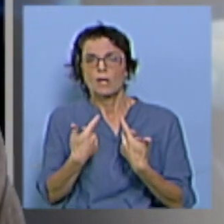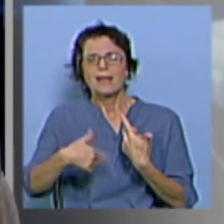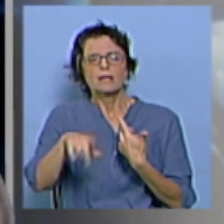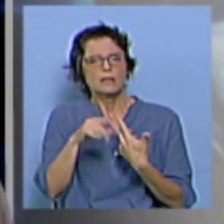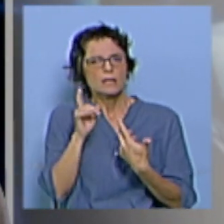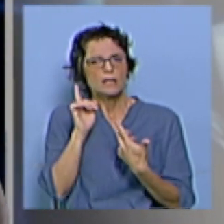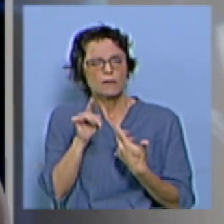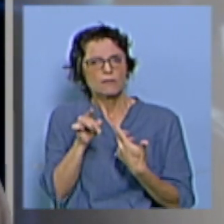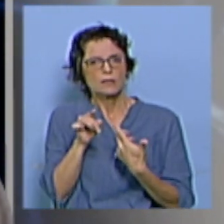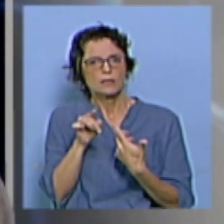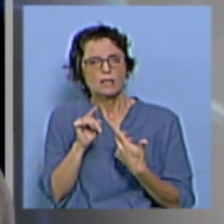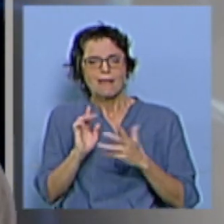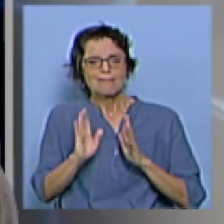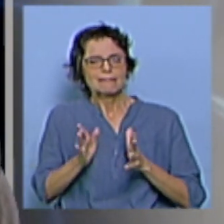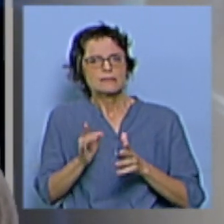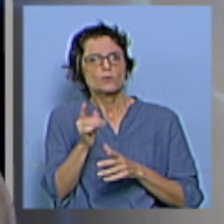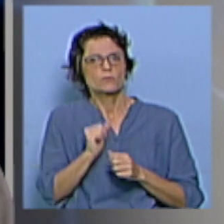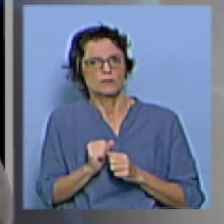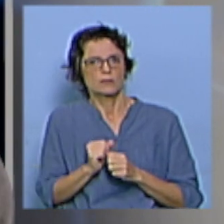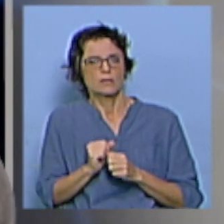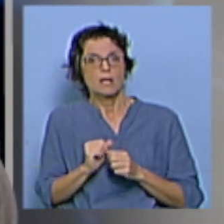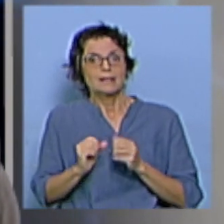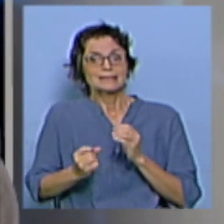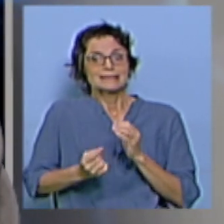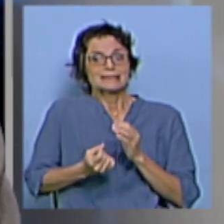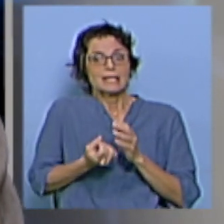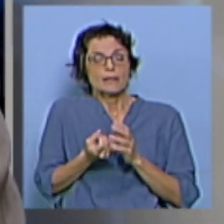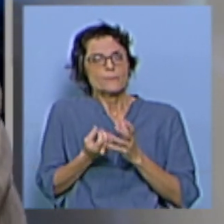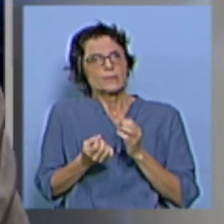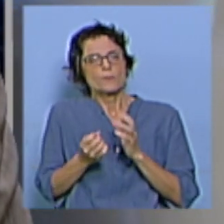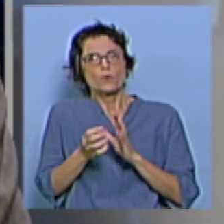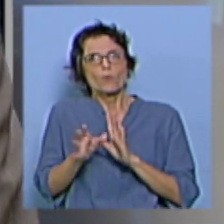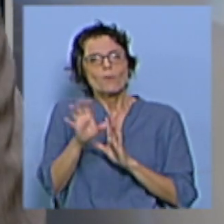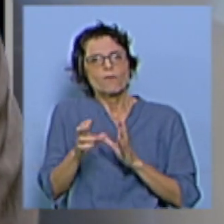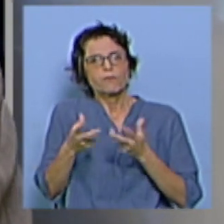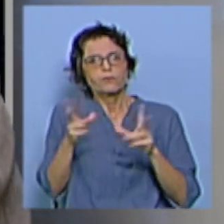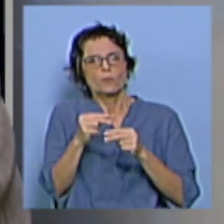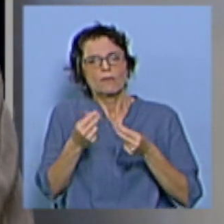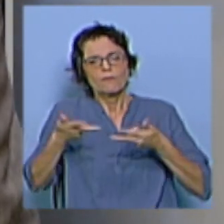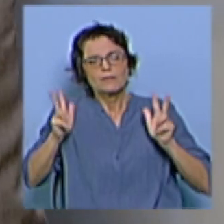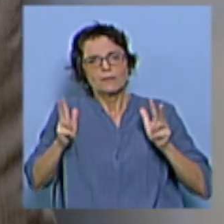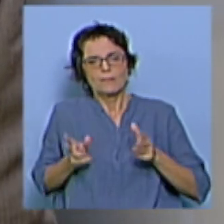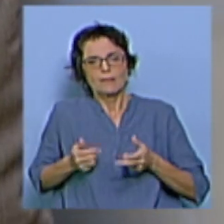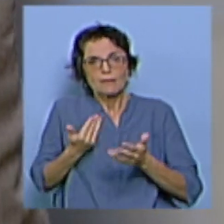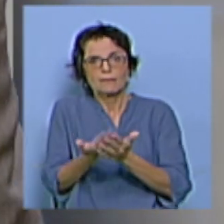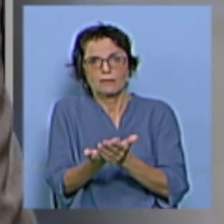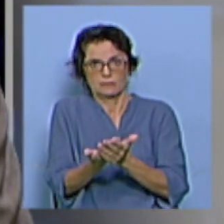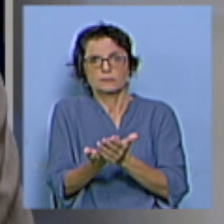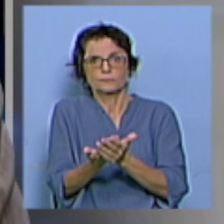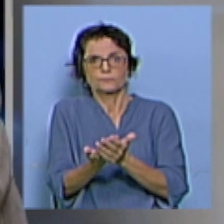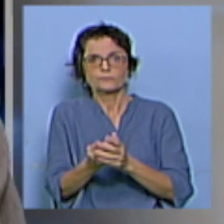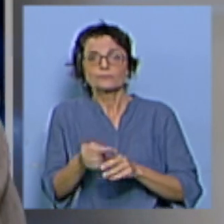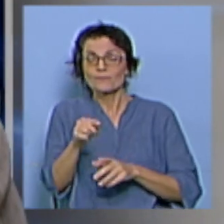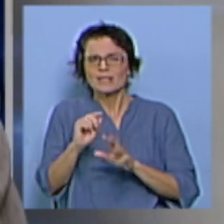mas foi necessário afirmar ou redescobrir o modo de ser livre no novo contexto que foi através do sentido da responsabilidade. E a